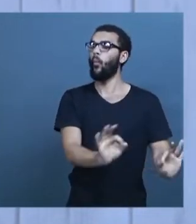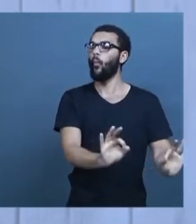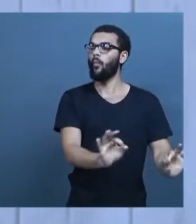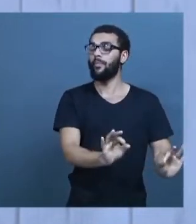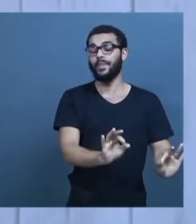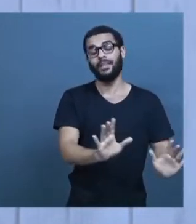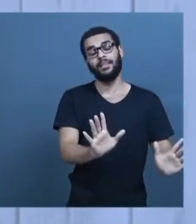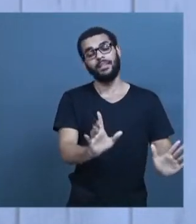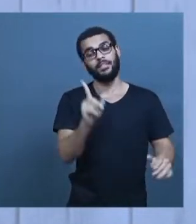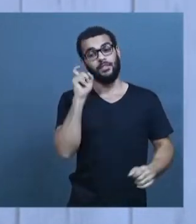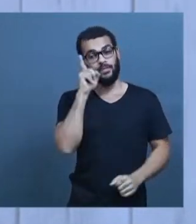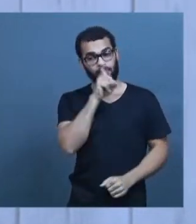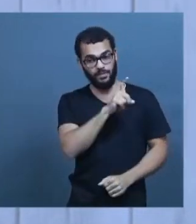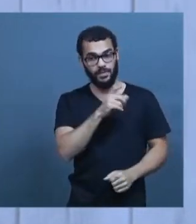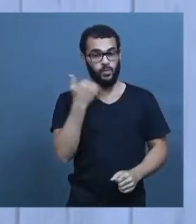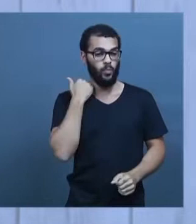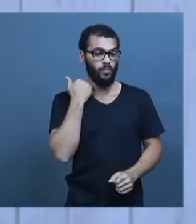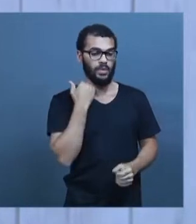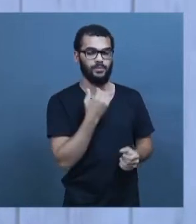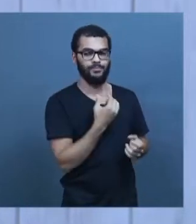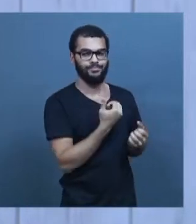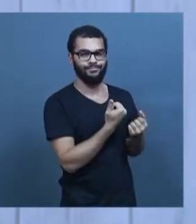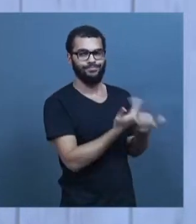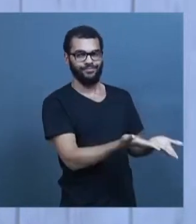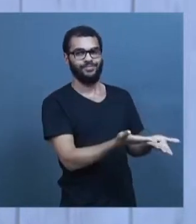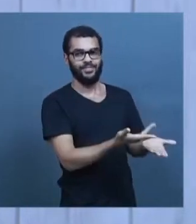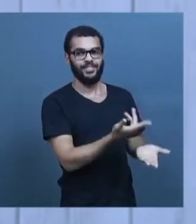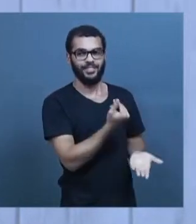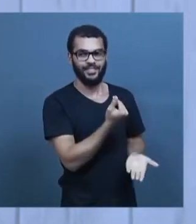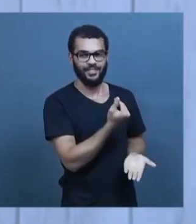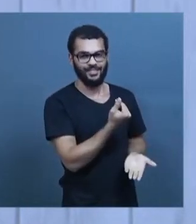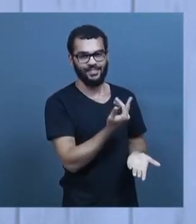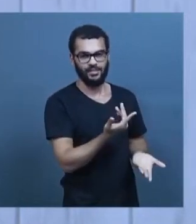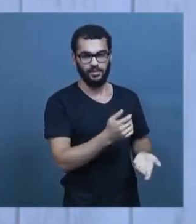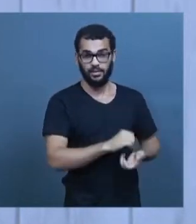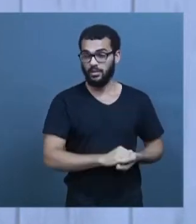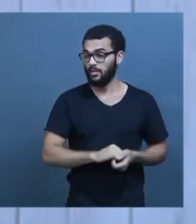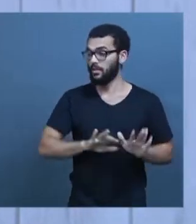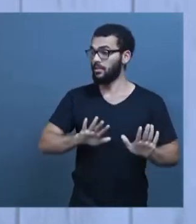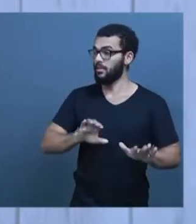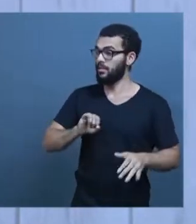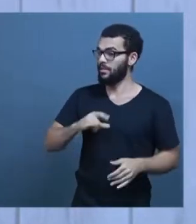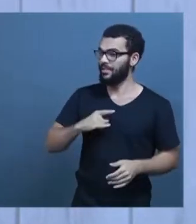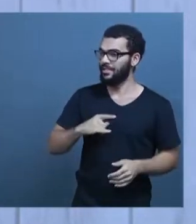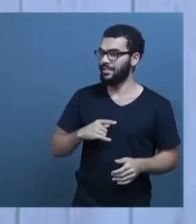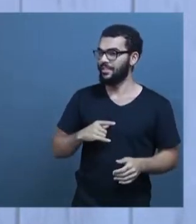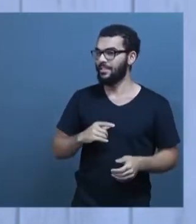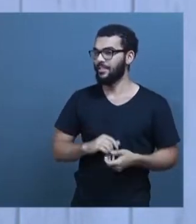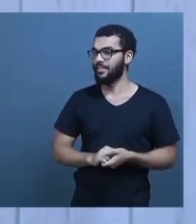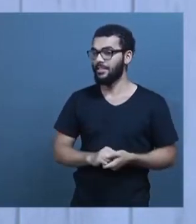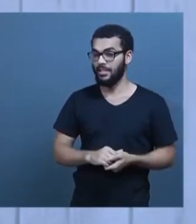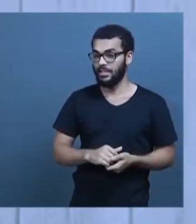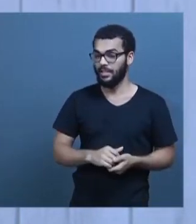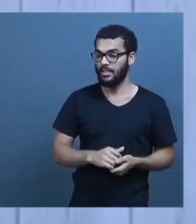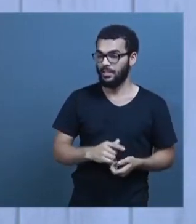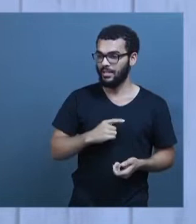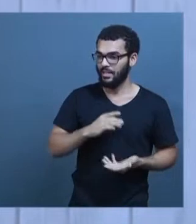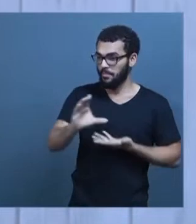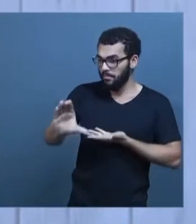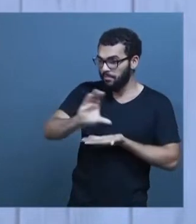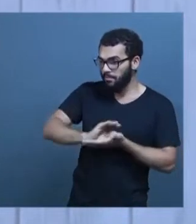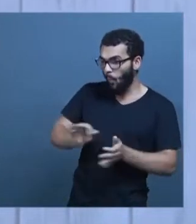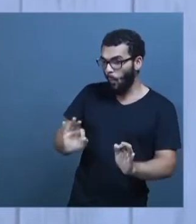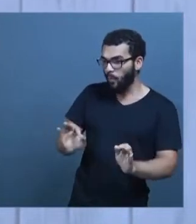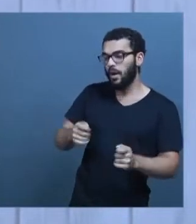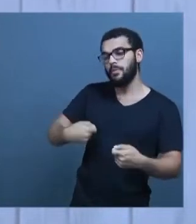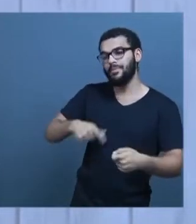acaba dificultando o crédito pela empresa. E quando você tem esse crédito, você acaba tendo que recorrer a linhas mais caras. Então, assim, uma